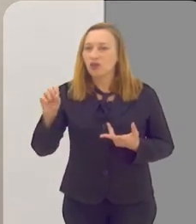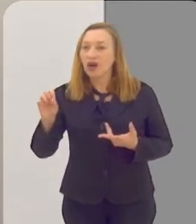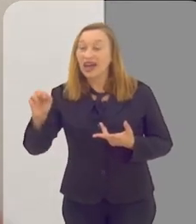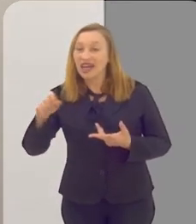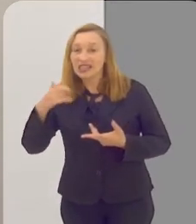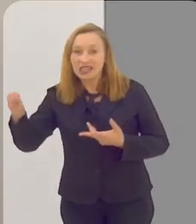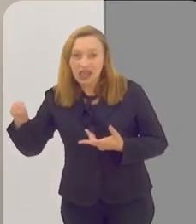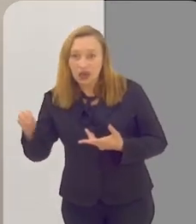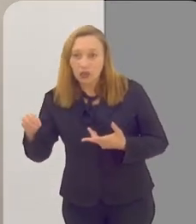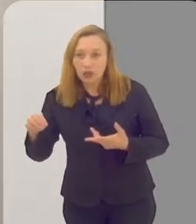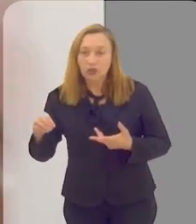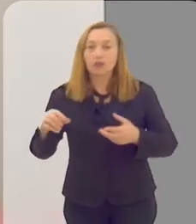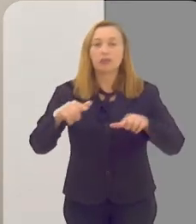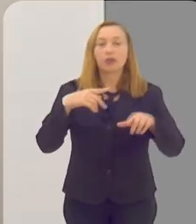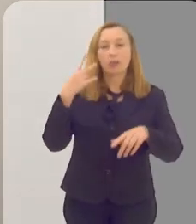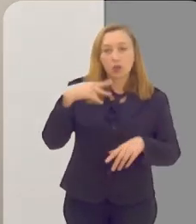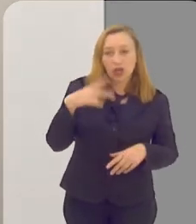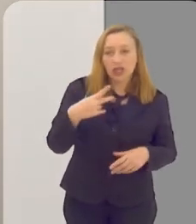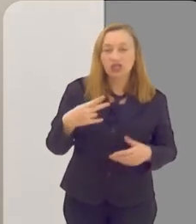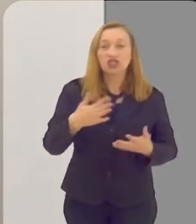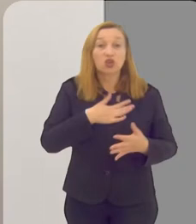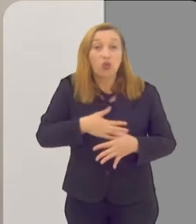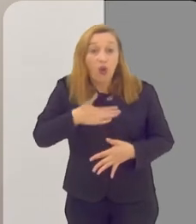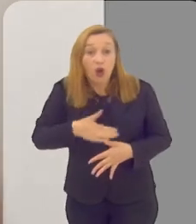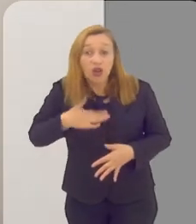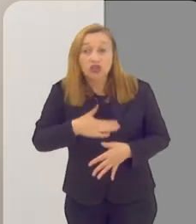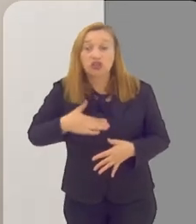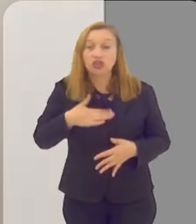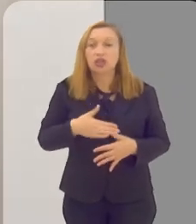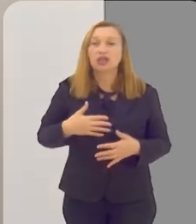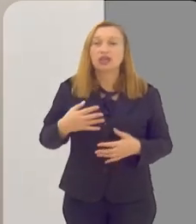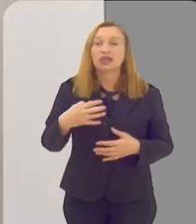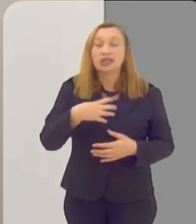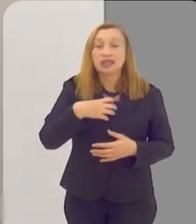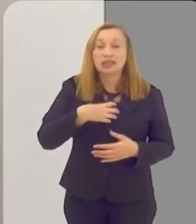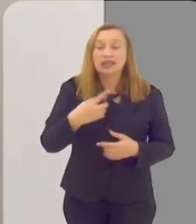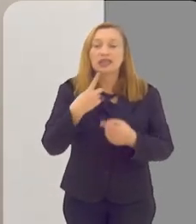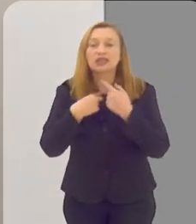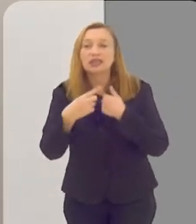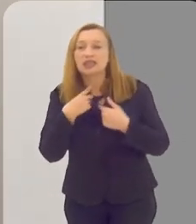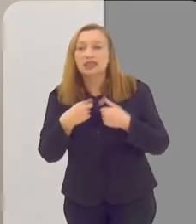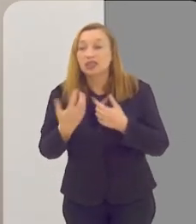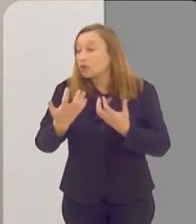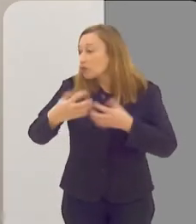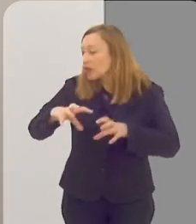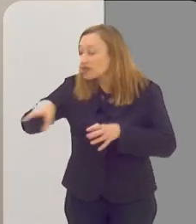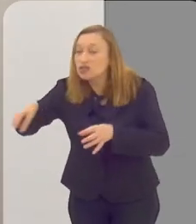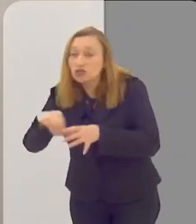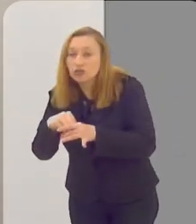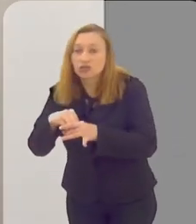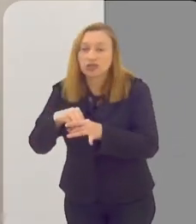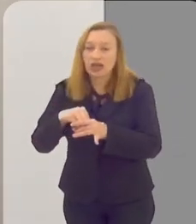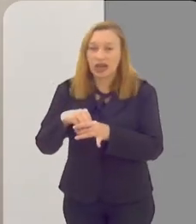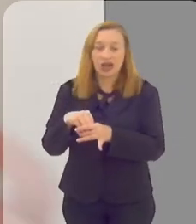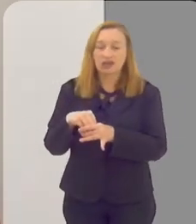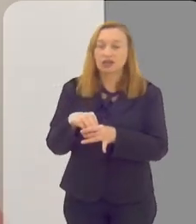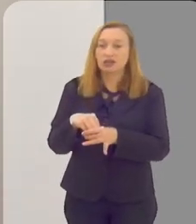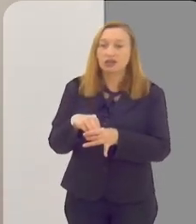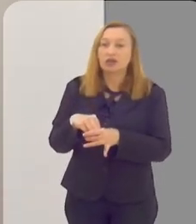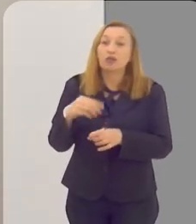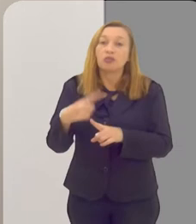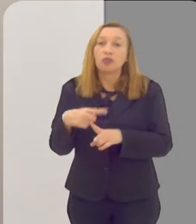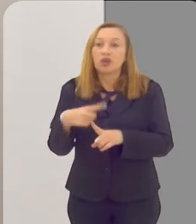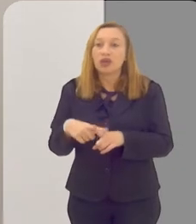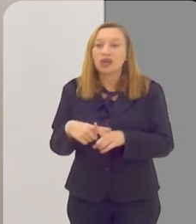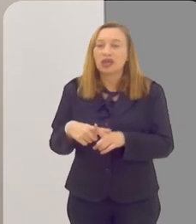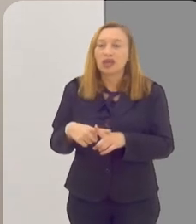vocação, né? Que nasceram vocacionadas para a política e que gostam e que sentem prazer e não querem se envolver, não querem ocupar